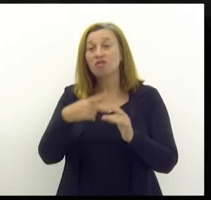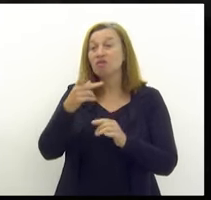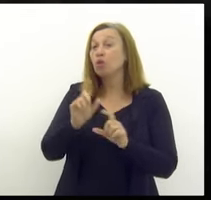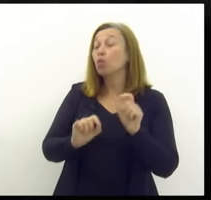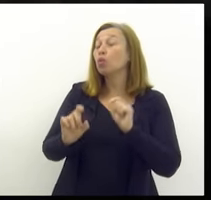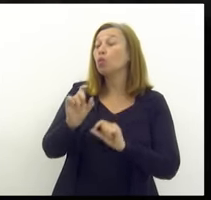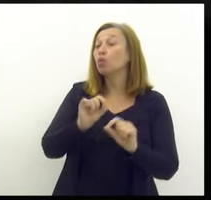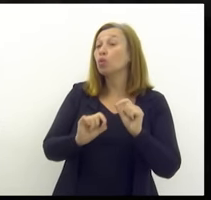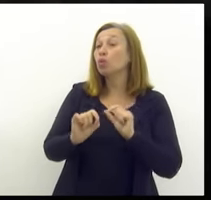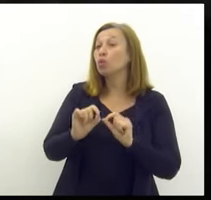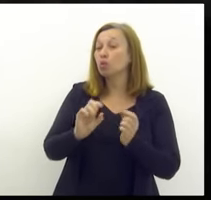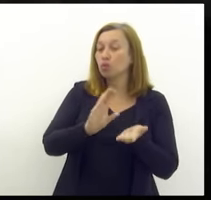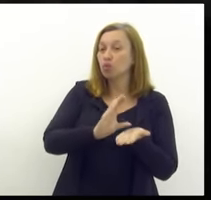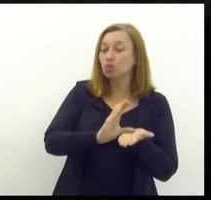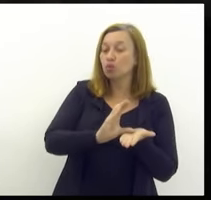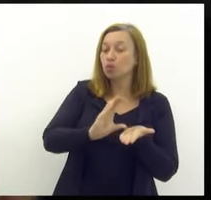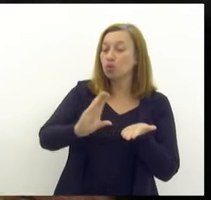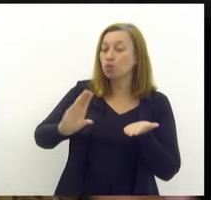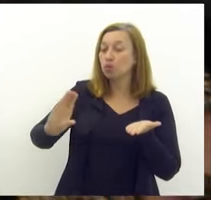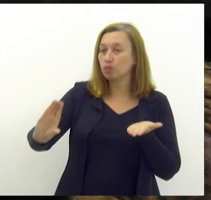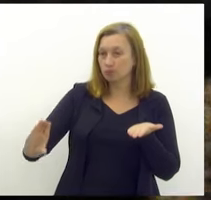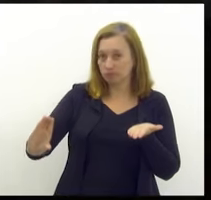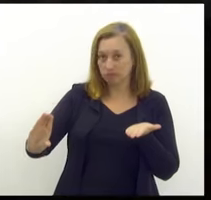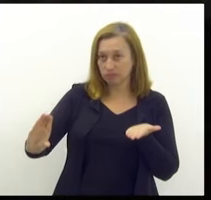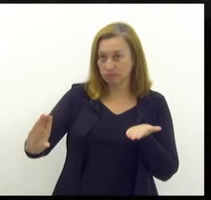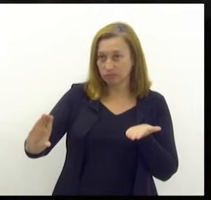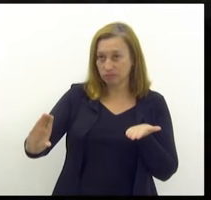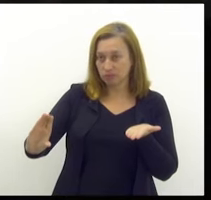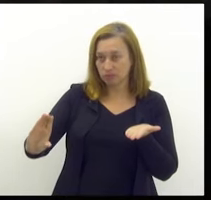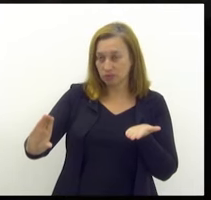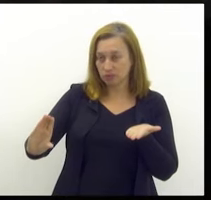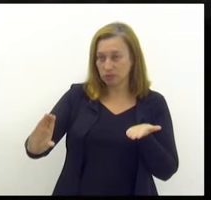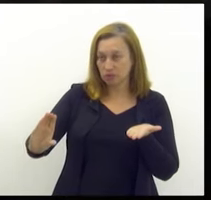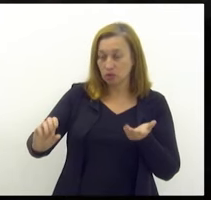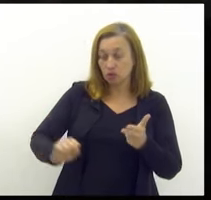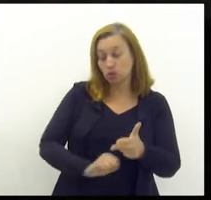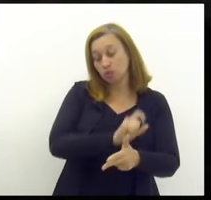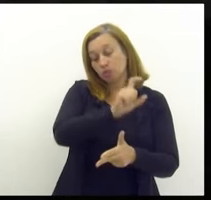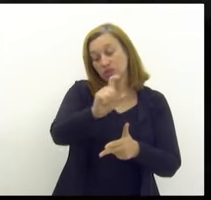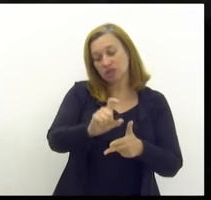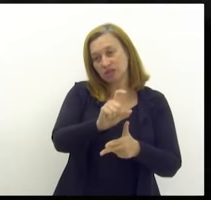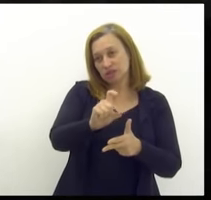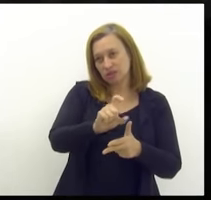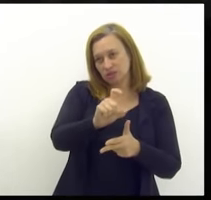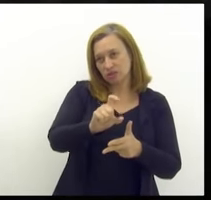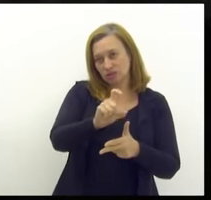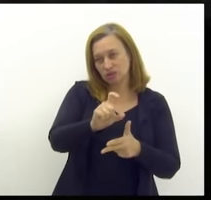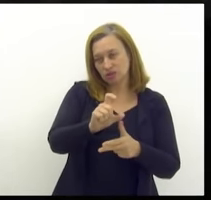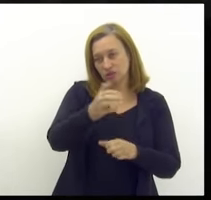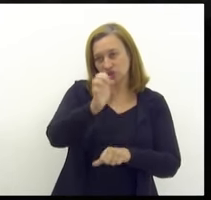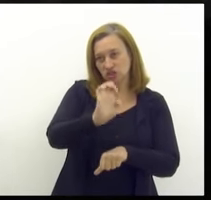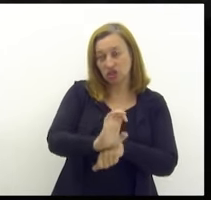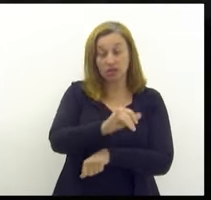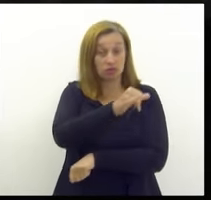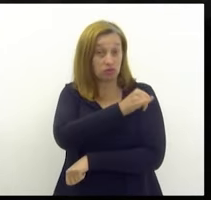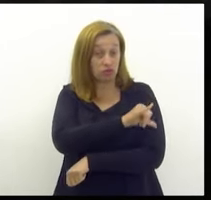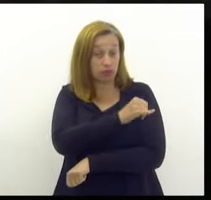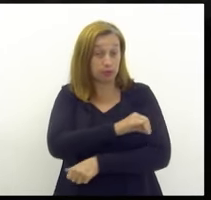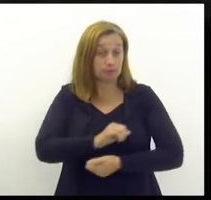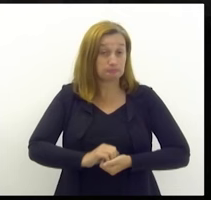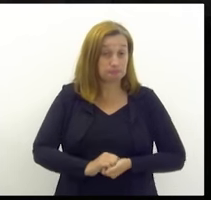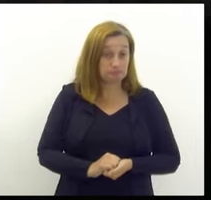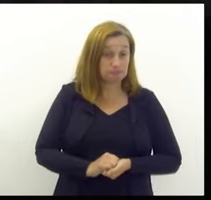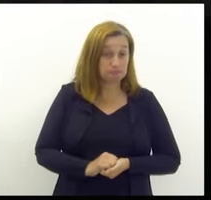remanejamento dos Fundos do Poder Executivo do Estado do Rio de